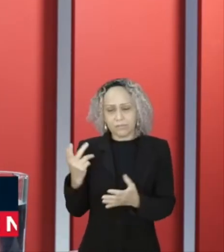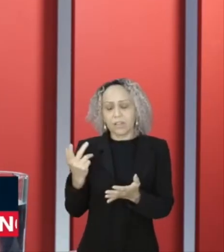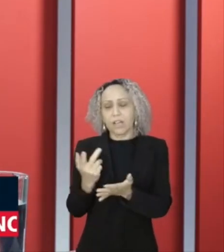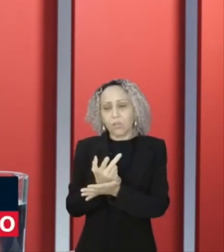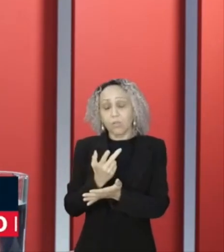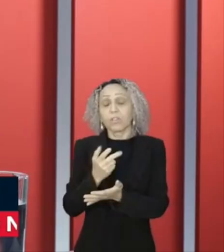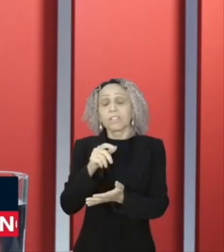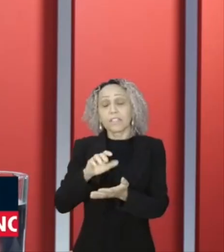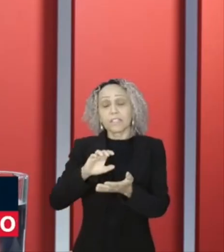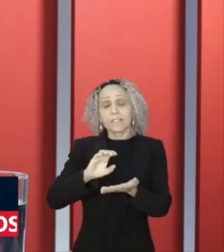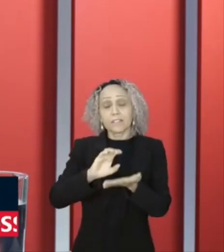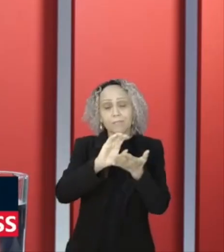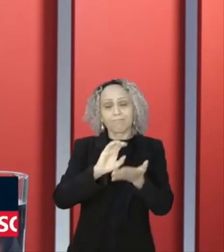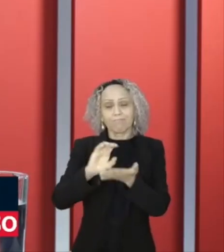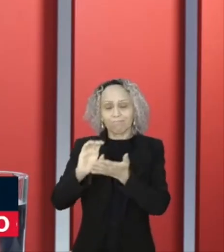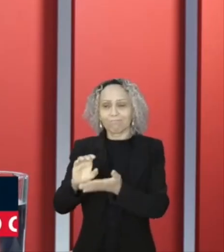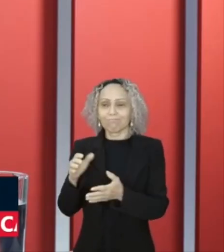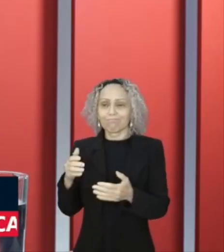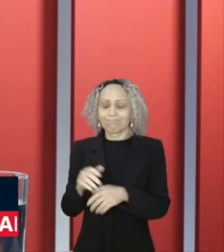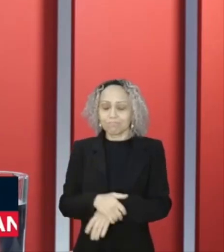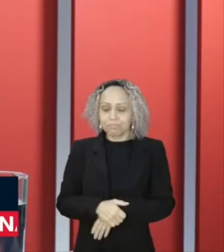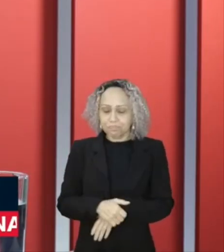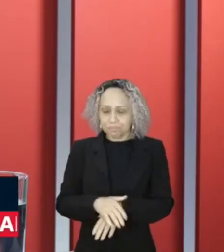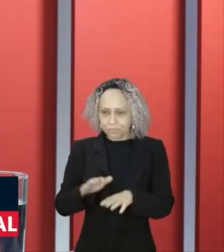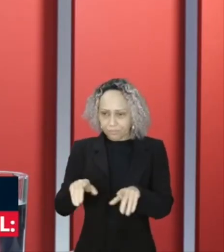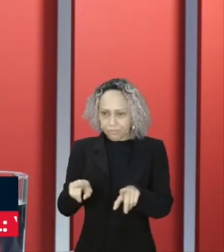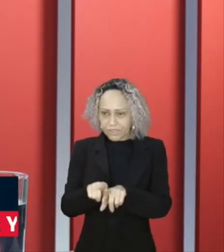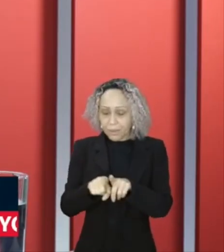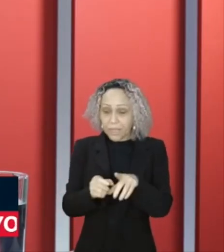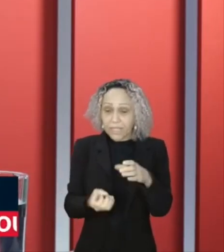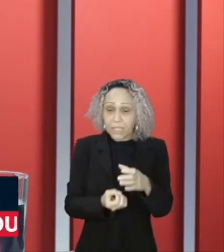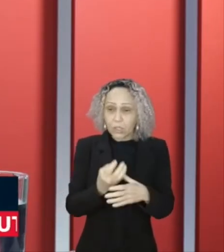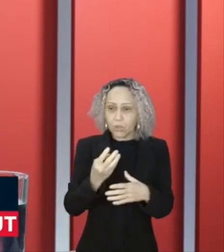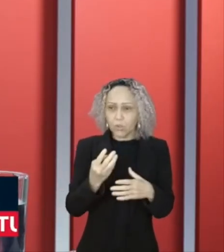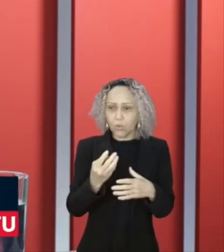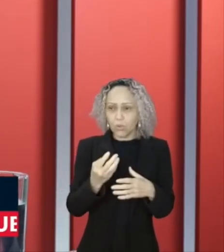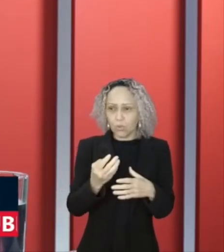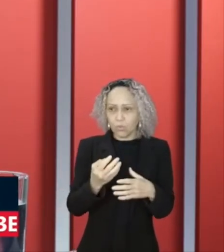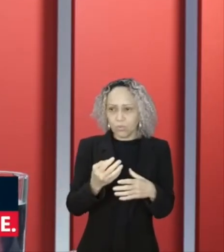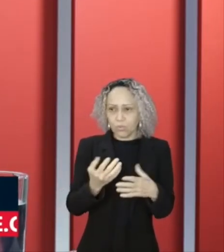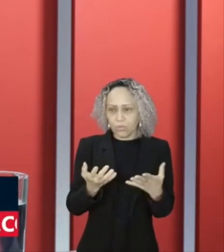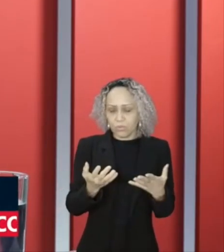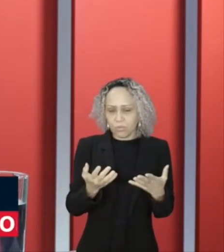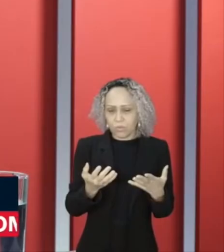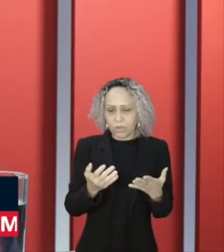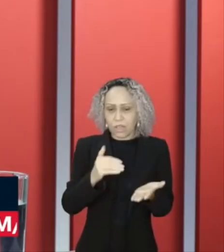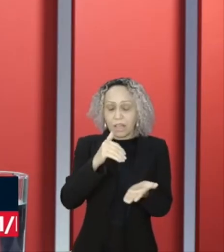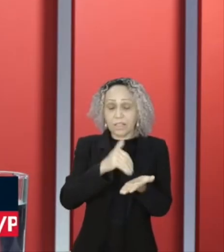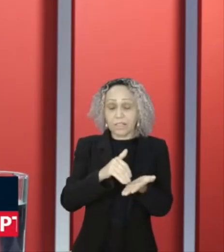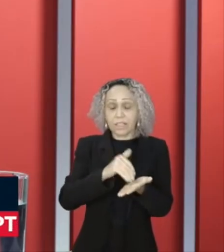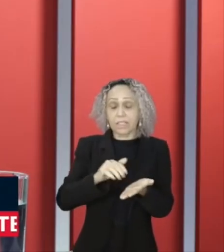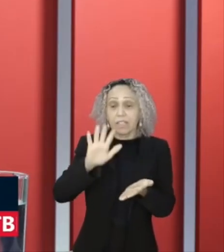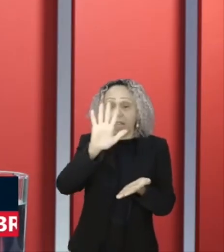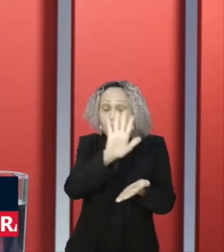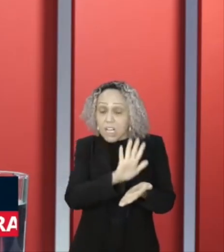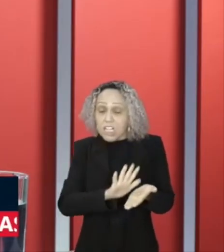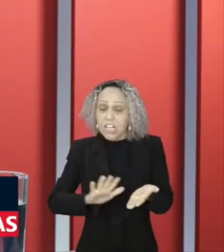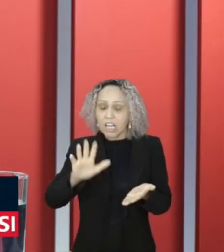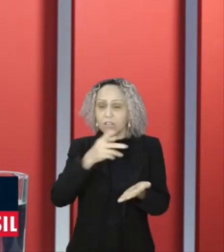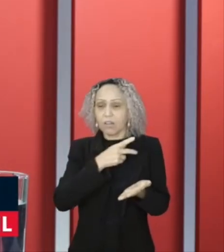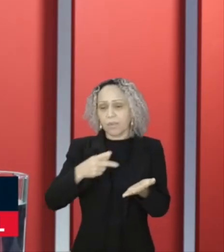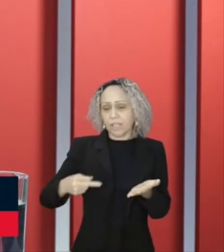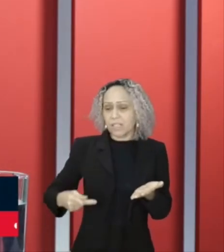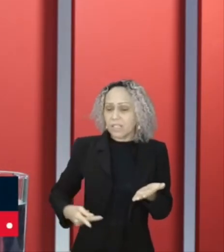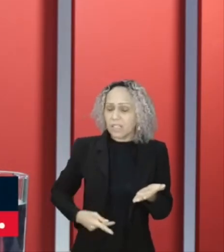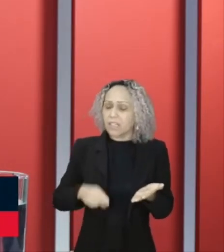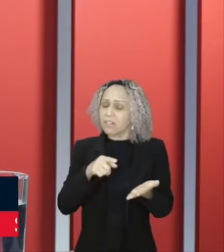a identidade do Ministério da Secretaria-Geral da Presidência como o Ministério da relação com a sociedade, com os